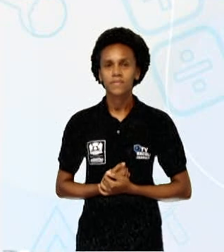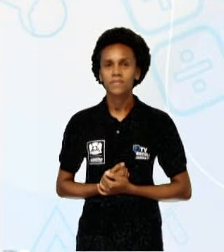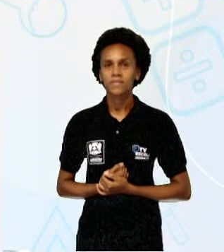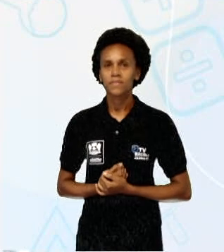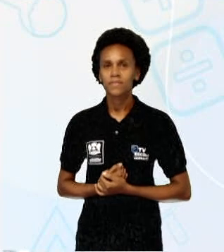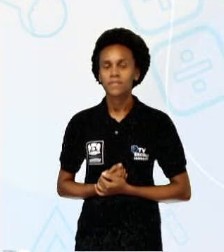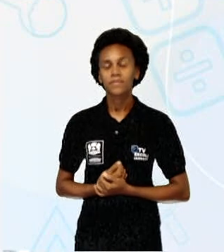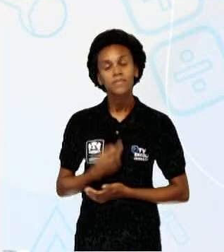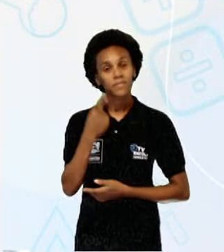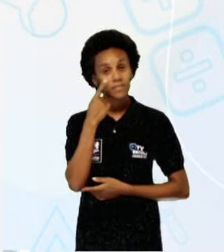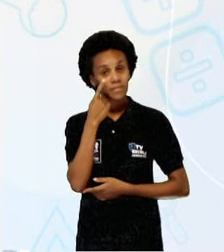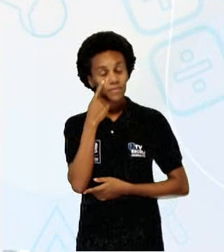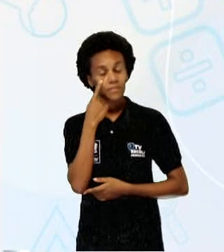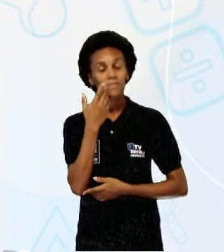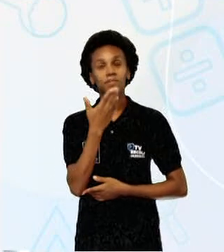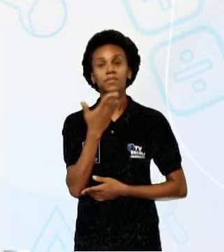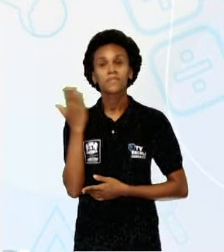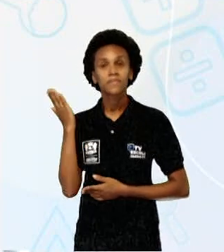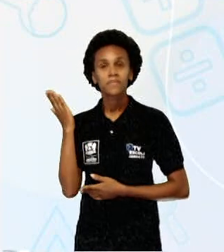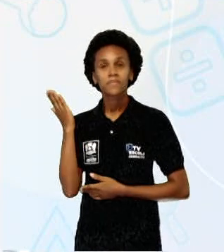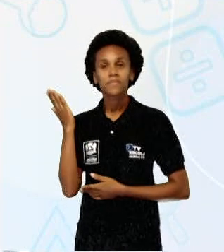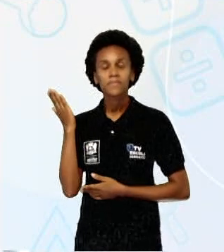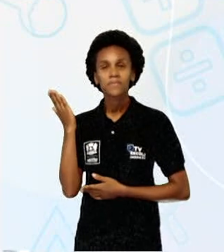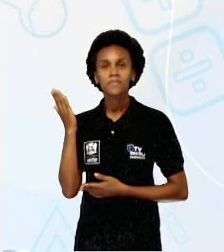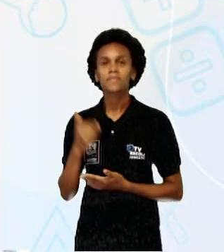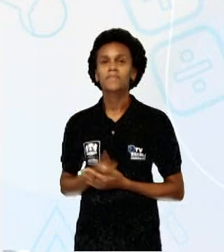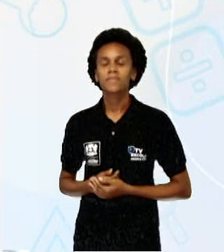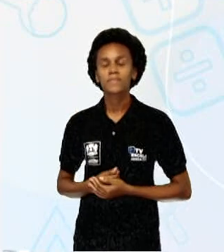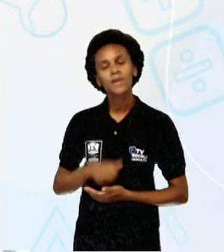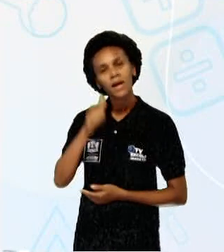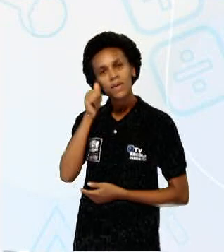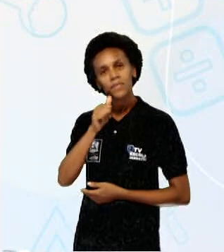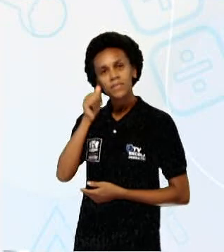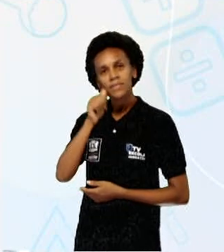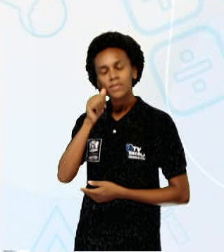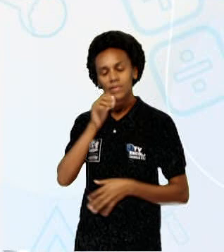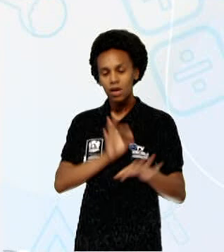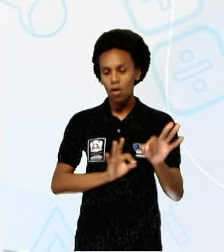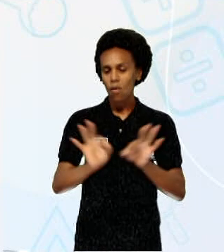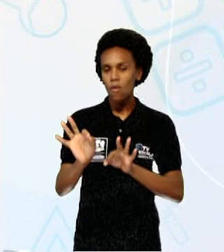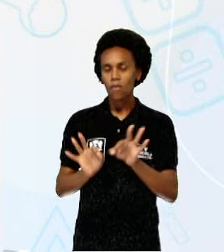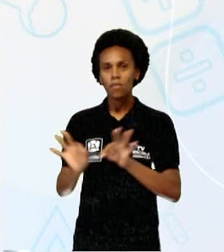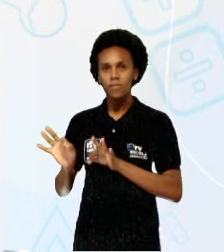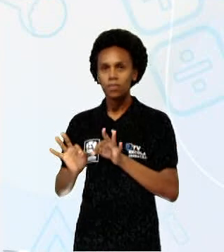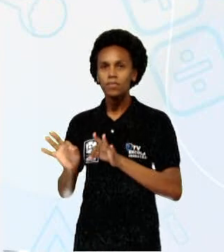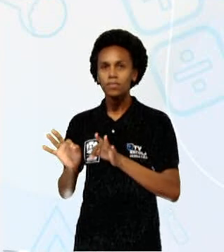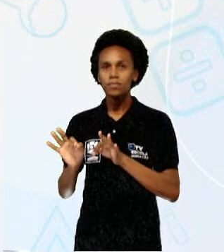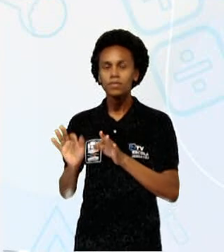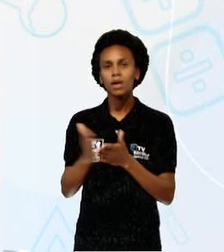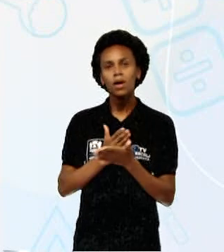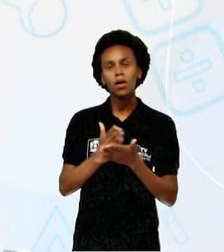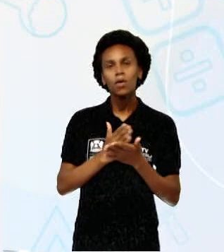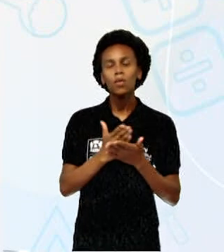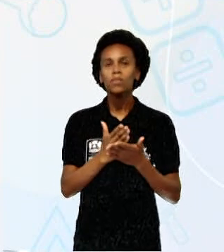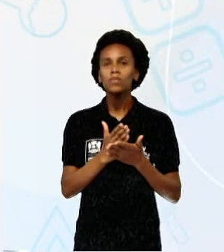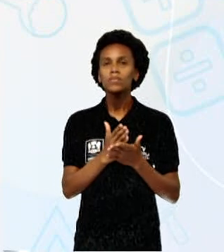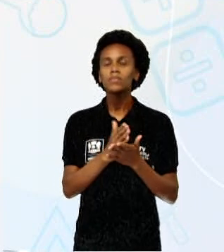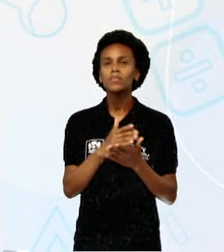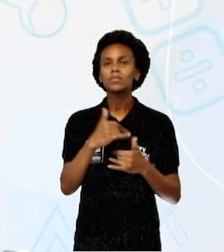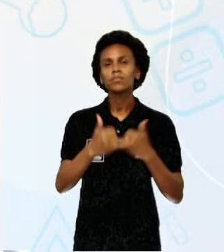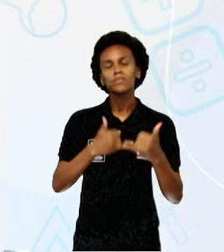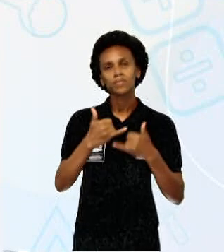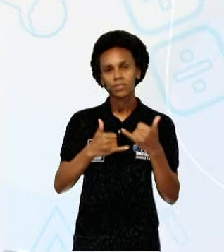e olha só Beatriz organizou alguns brinquedos na estante da